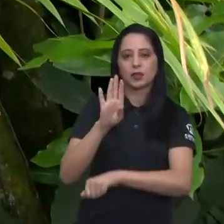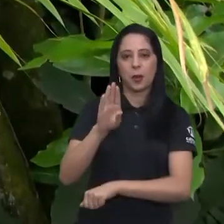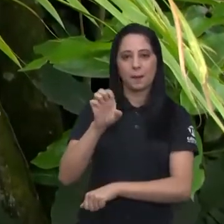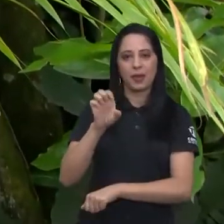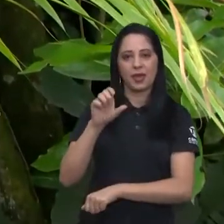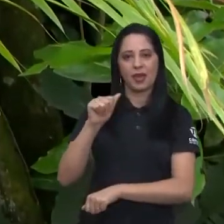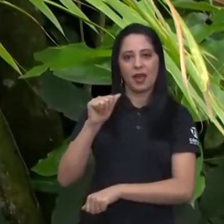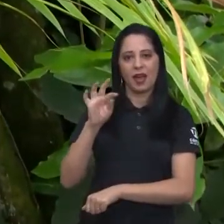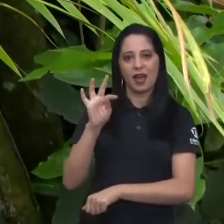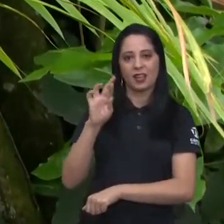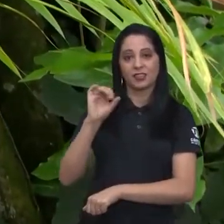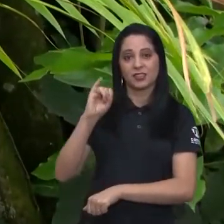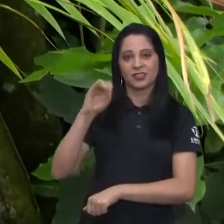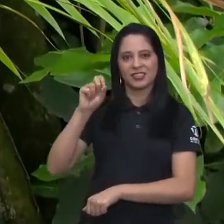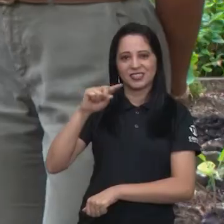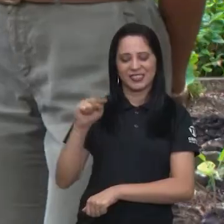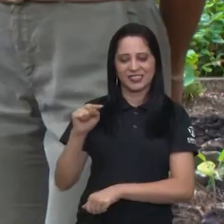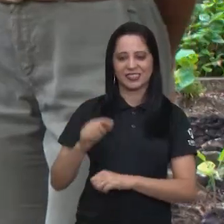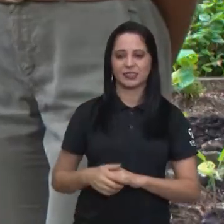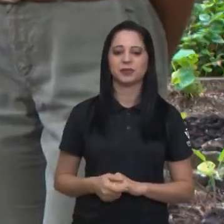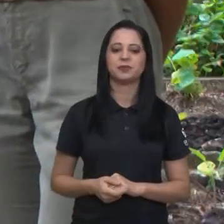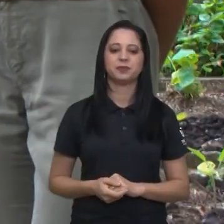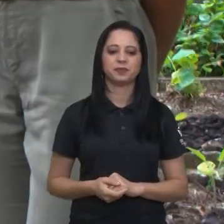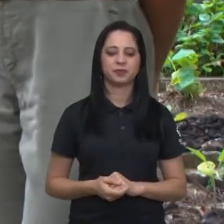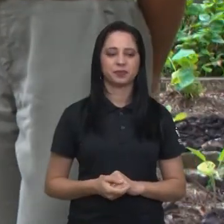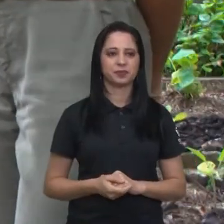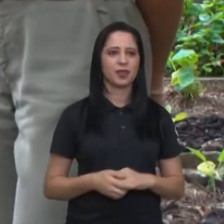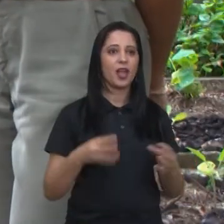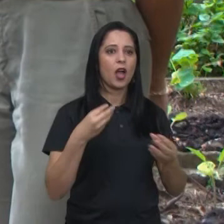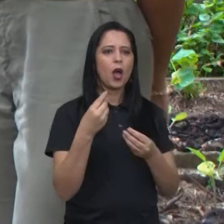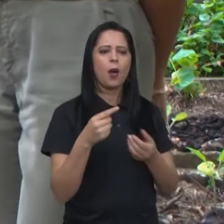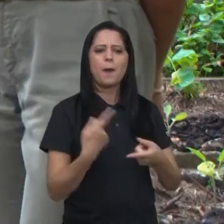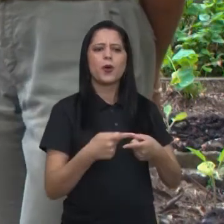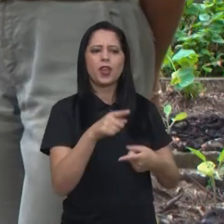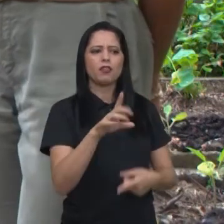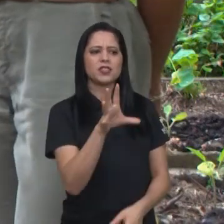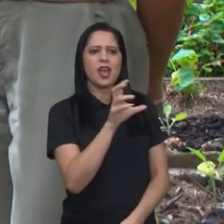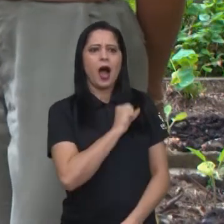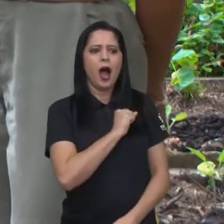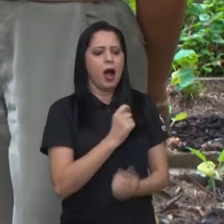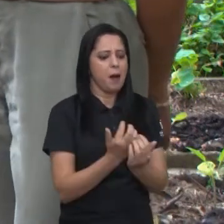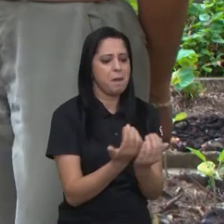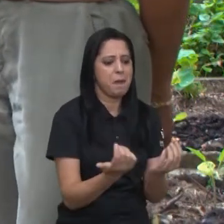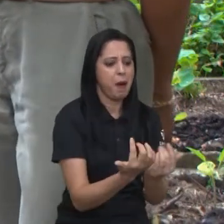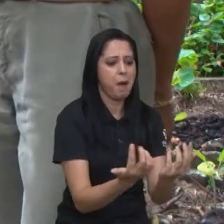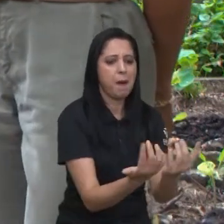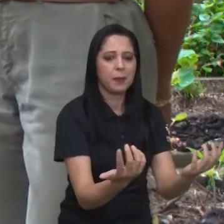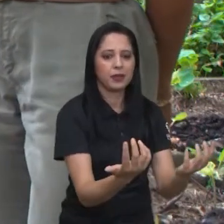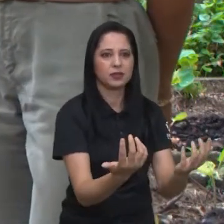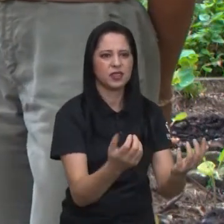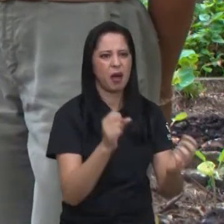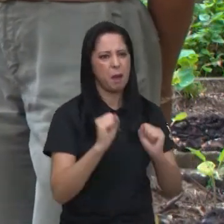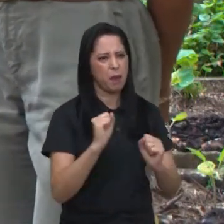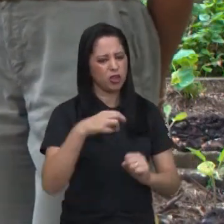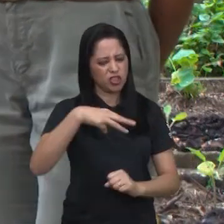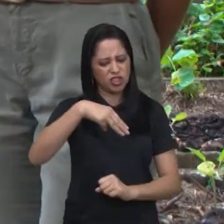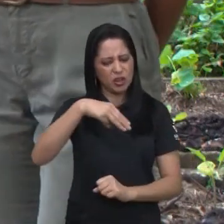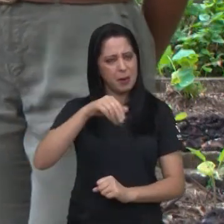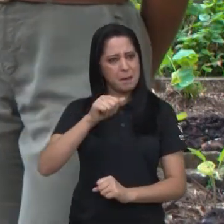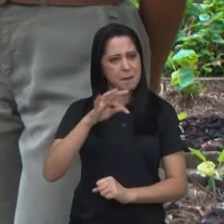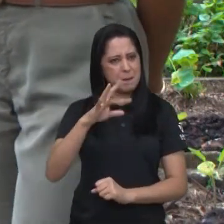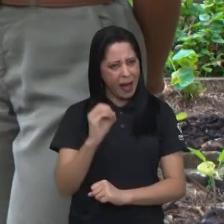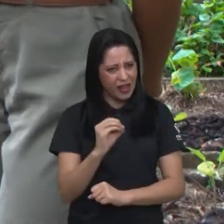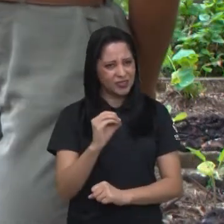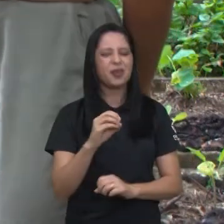Beatriz Carvalho. Beatriz, como começou seu amor por essas plantinhas, esses matinhos? Eu posso falar matinho? Pode